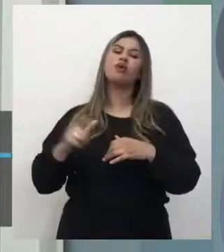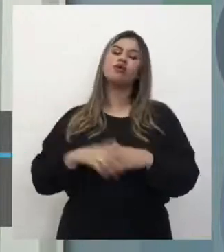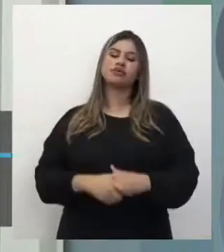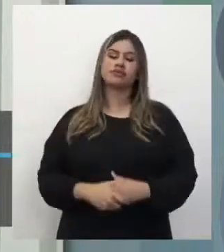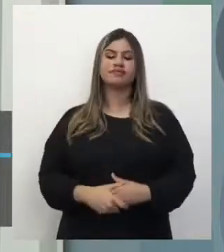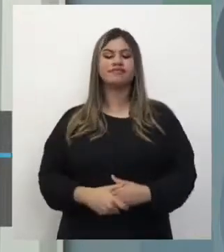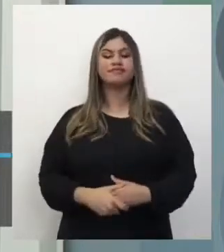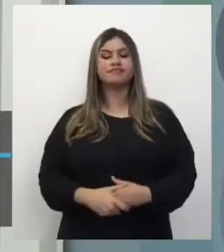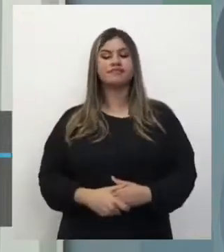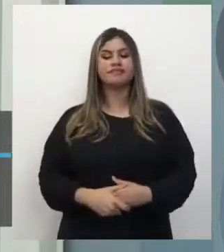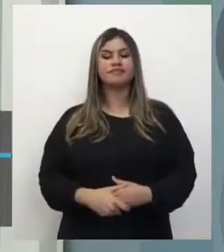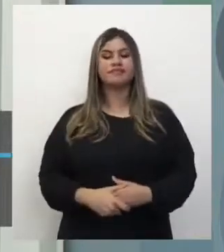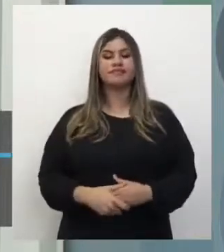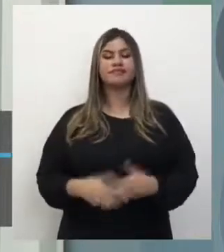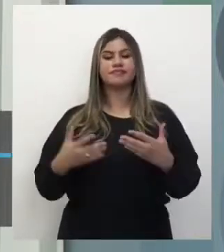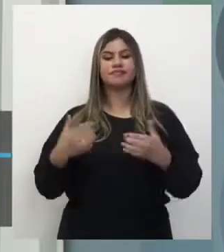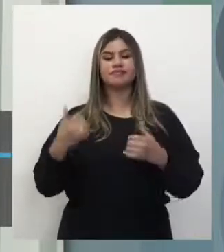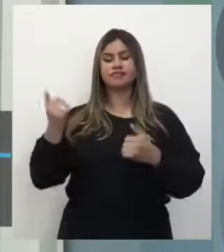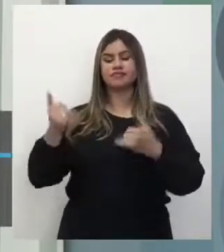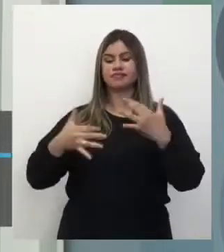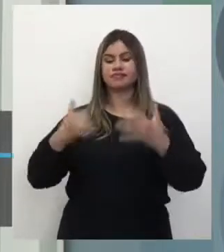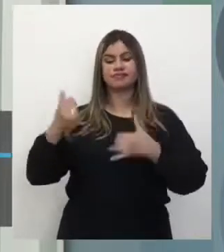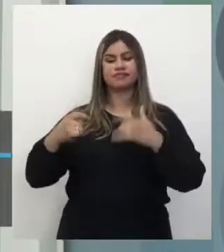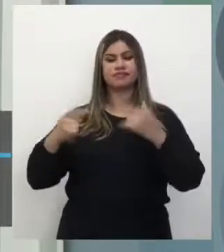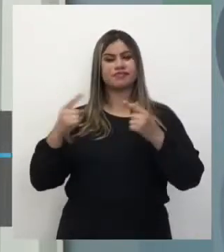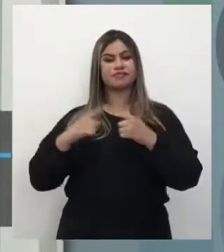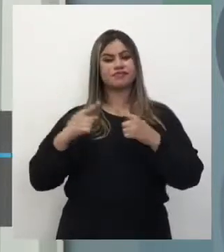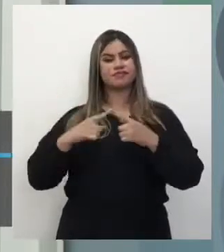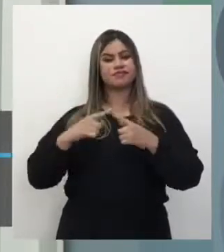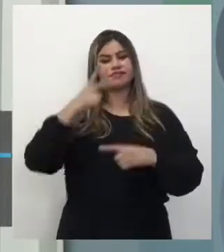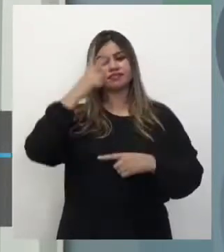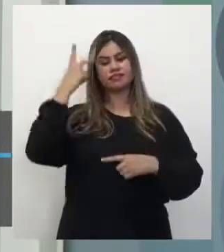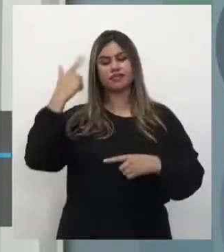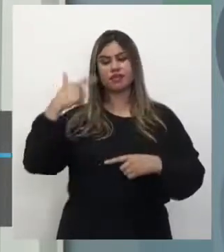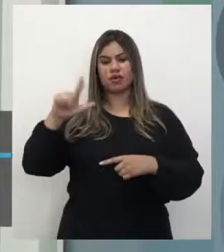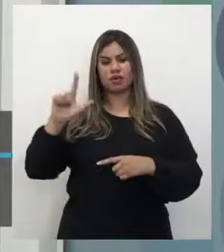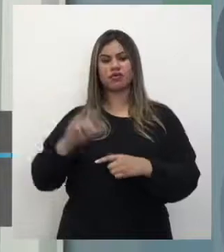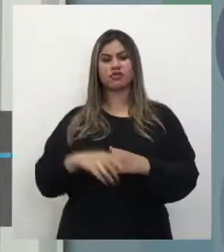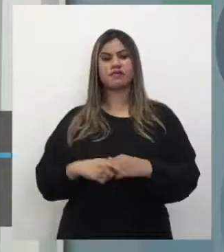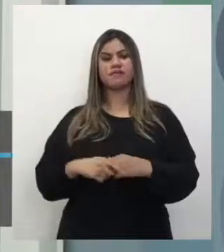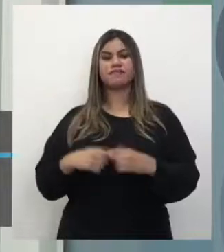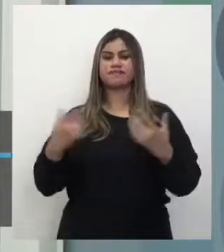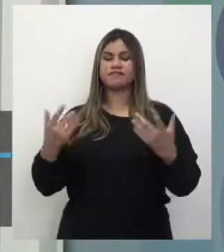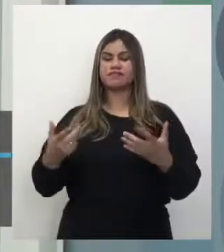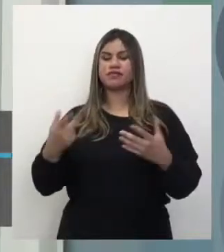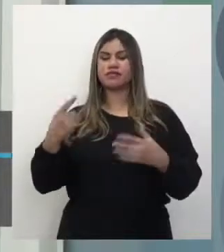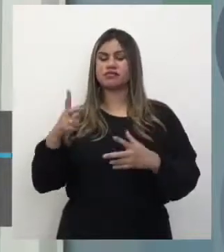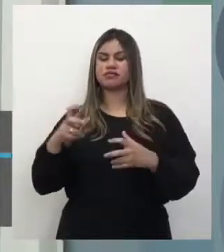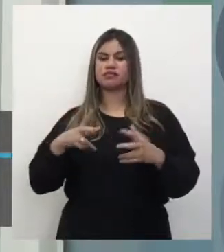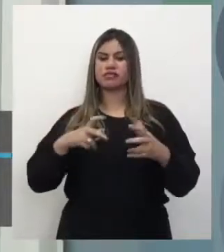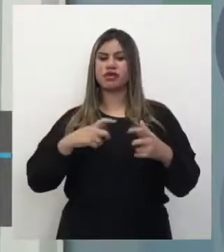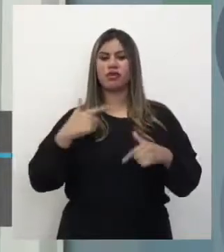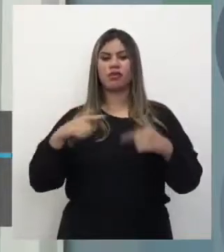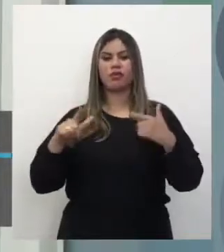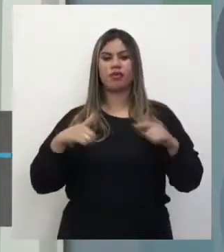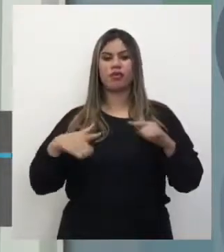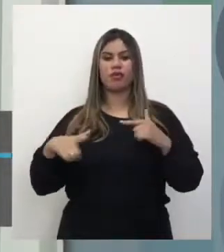história, né? Então quem conta, conta para alguém. Então a existência, aqui a gente já percebe como que o outro,